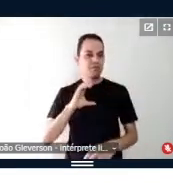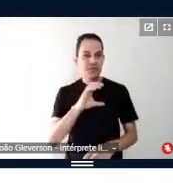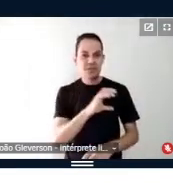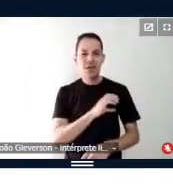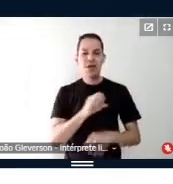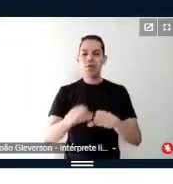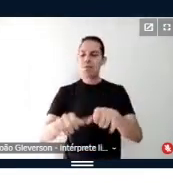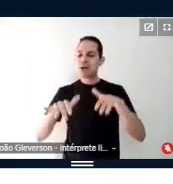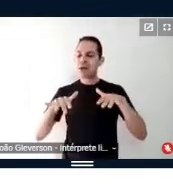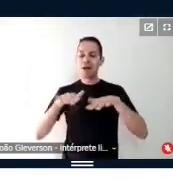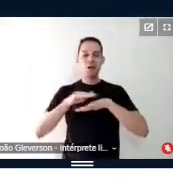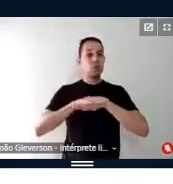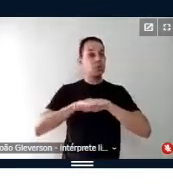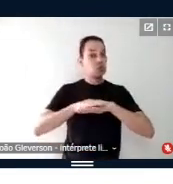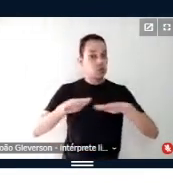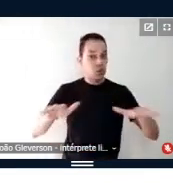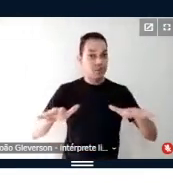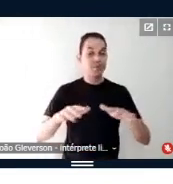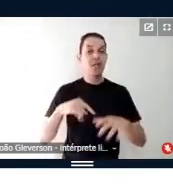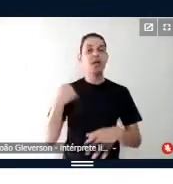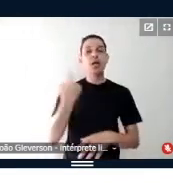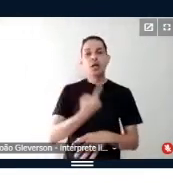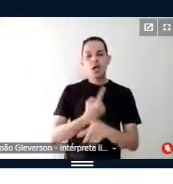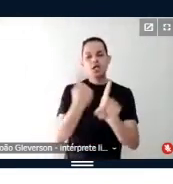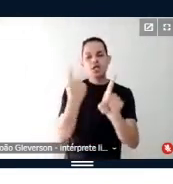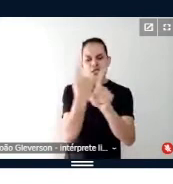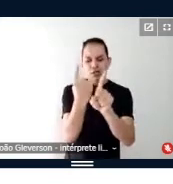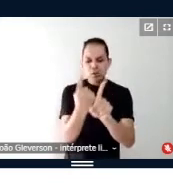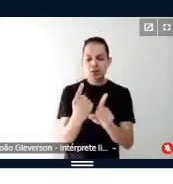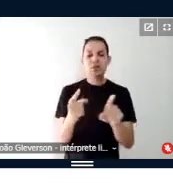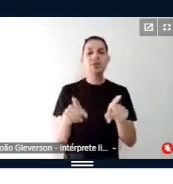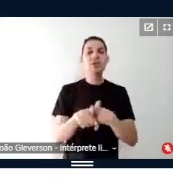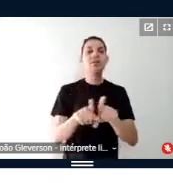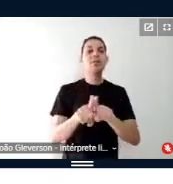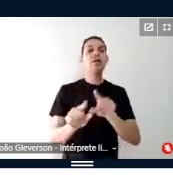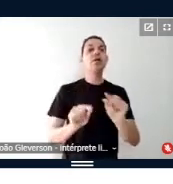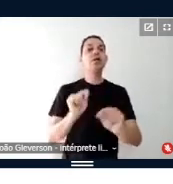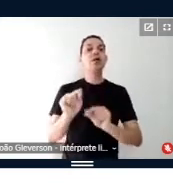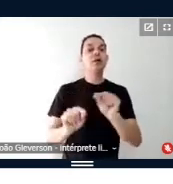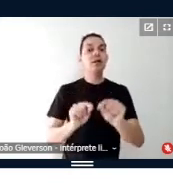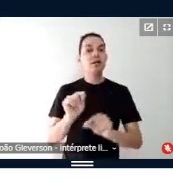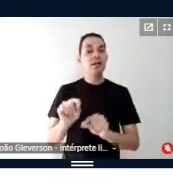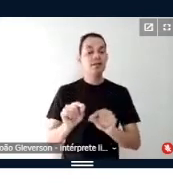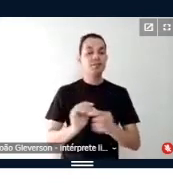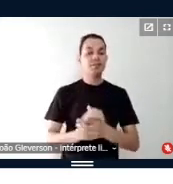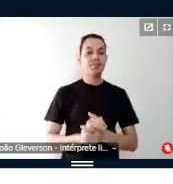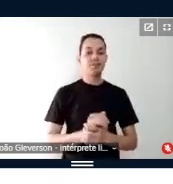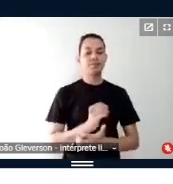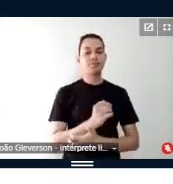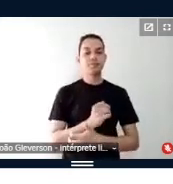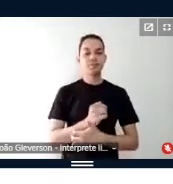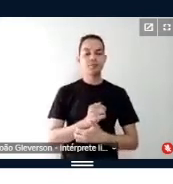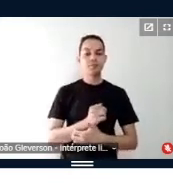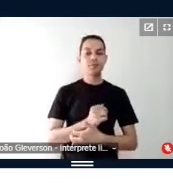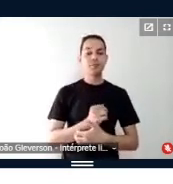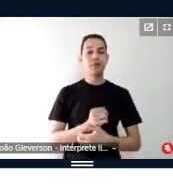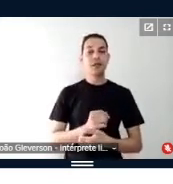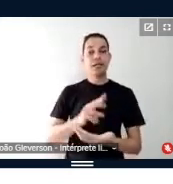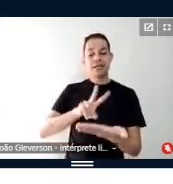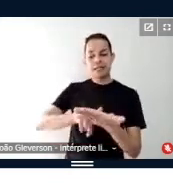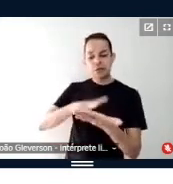e o que nós identificamos também foi uma ausência da distinção entre tradução e